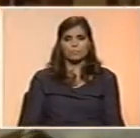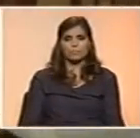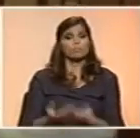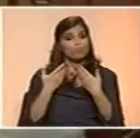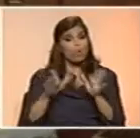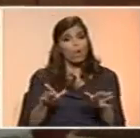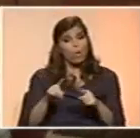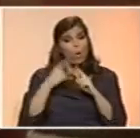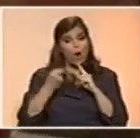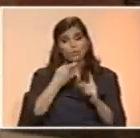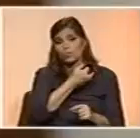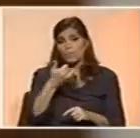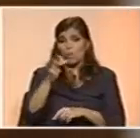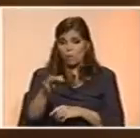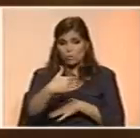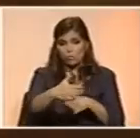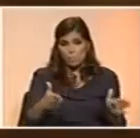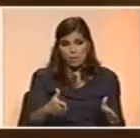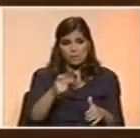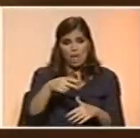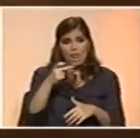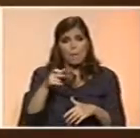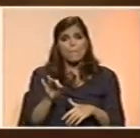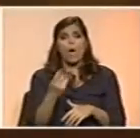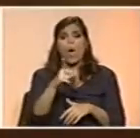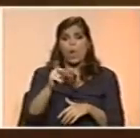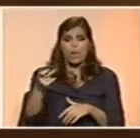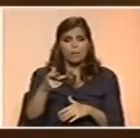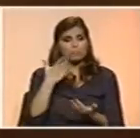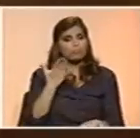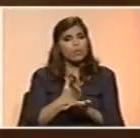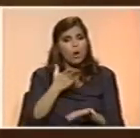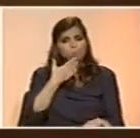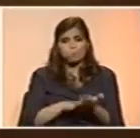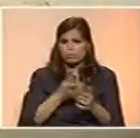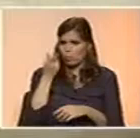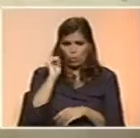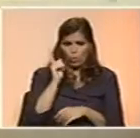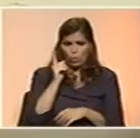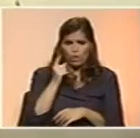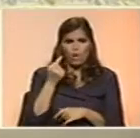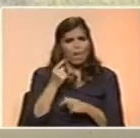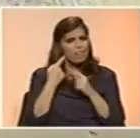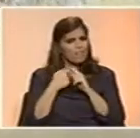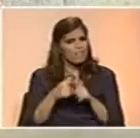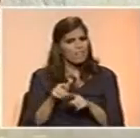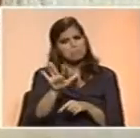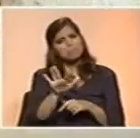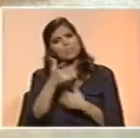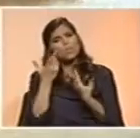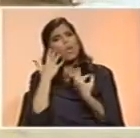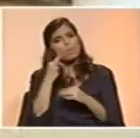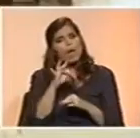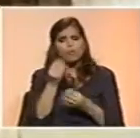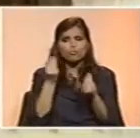Aberto desde 2004, o espaço de Ana Paula é mais do que um restaurante. Foge ao convencional e junta